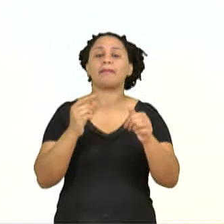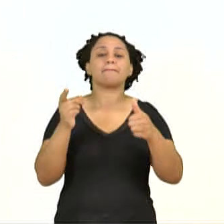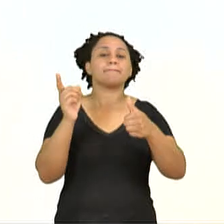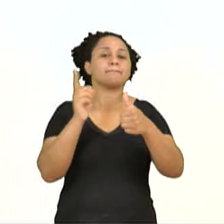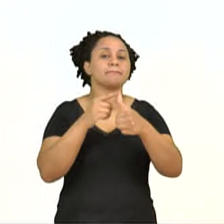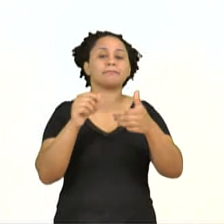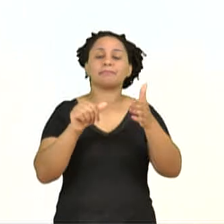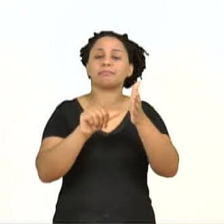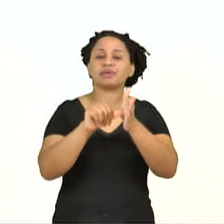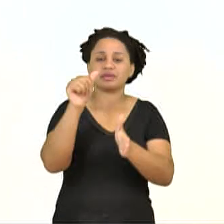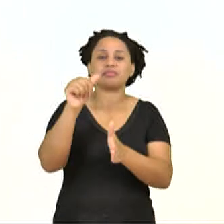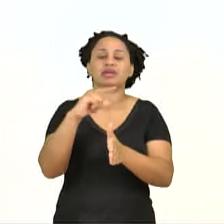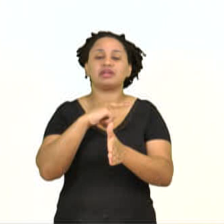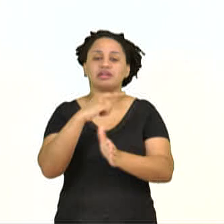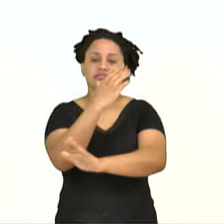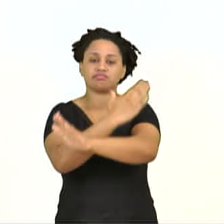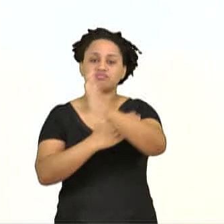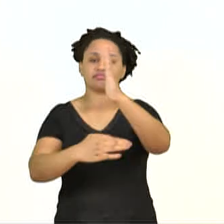do Brasil em